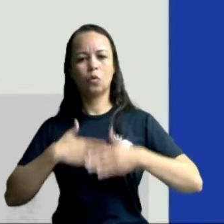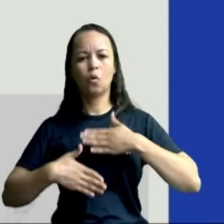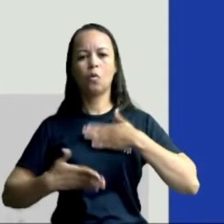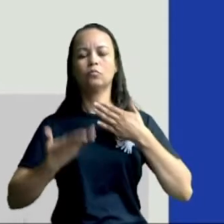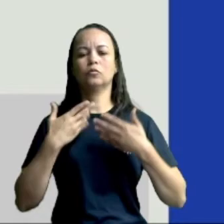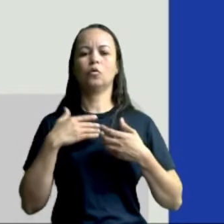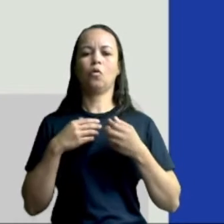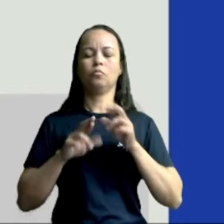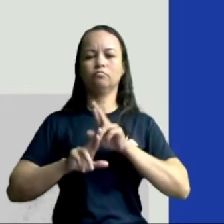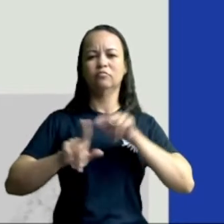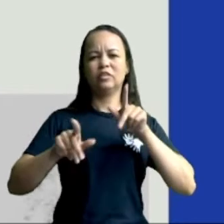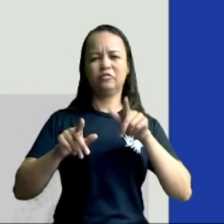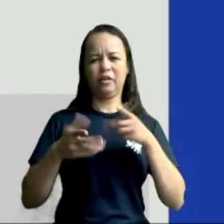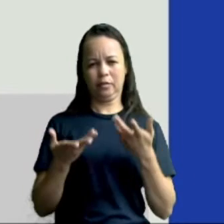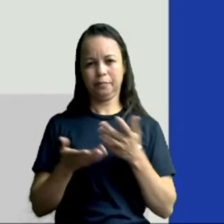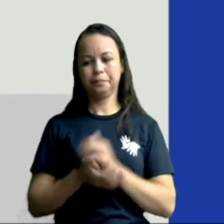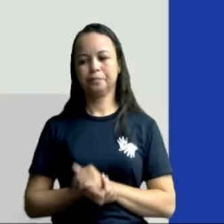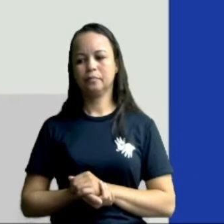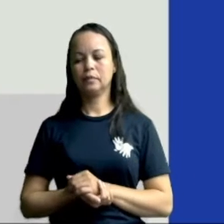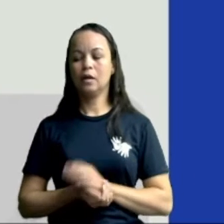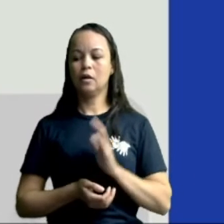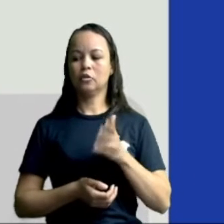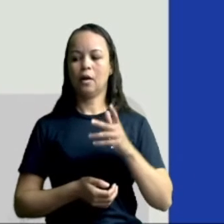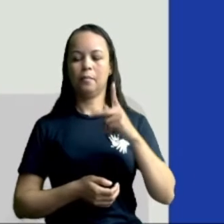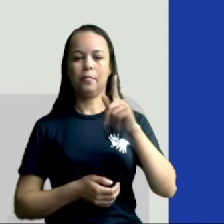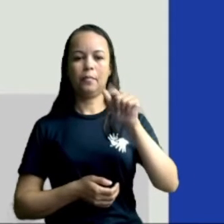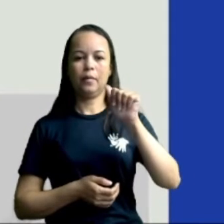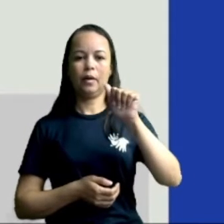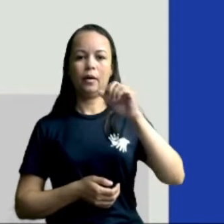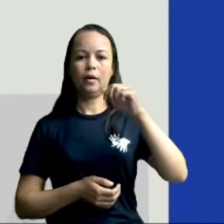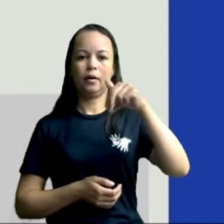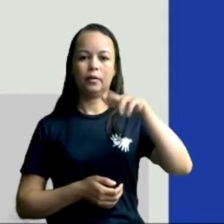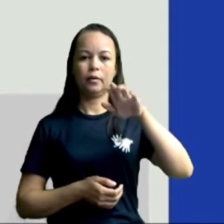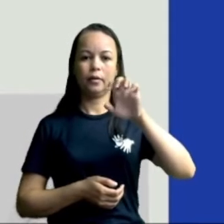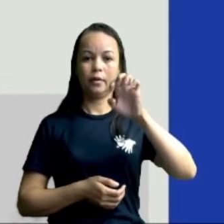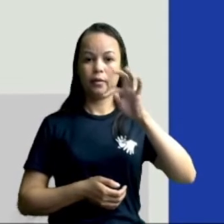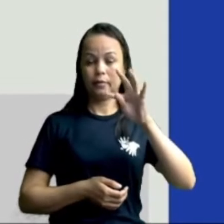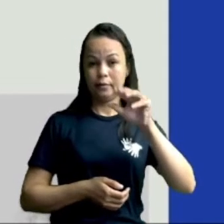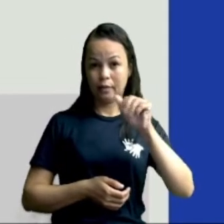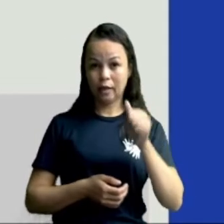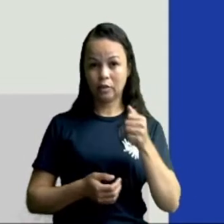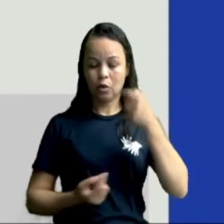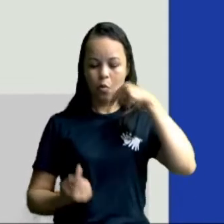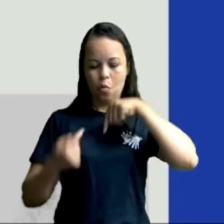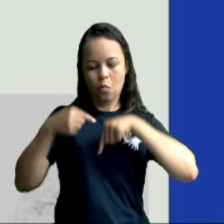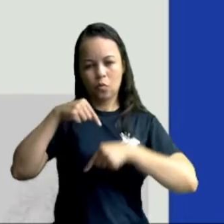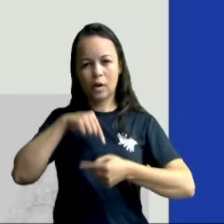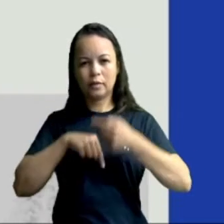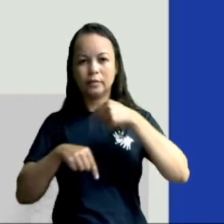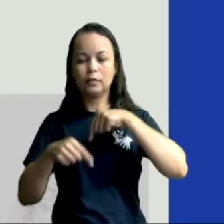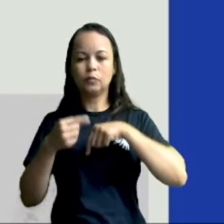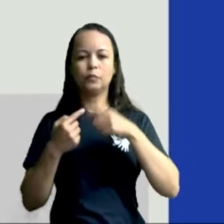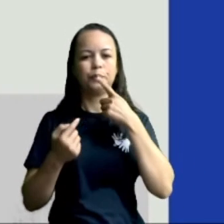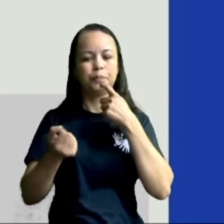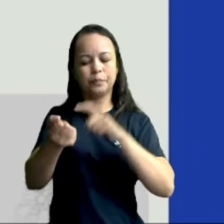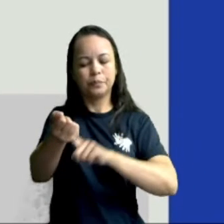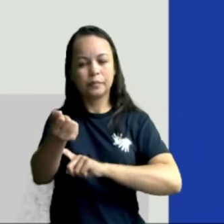contra substâncias estranhas. Já as plaquetas vão ter relação íntima no processo de coagulação do sangue, coagulação